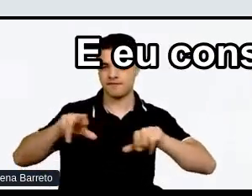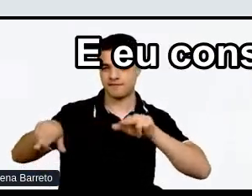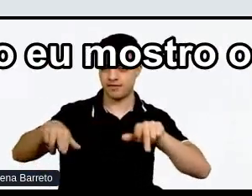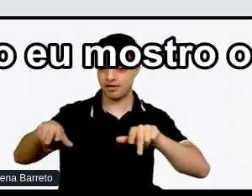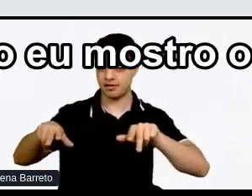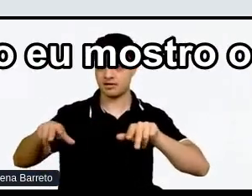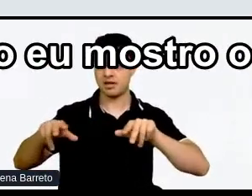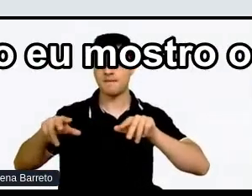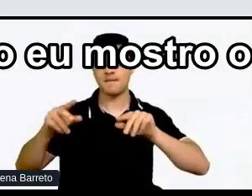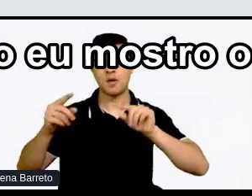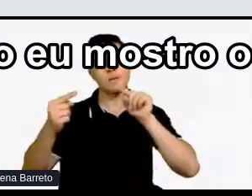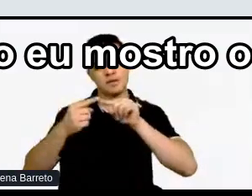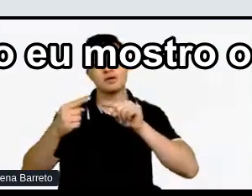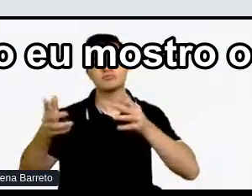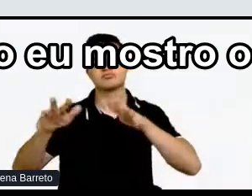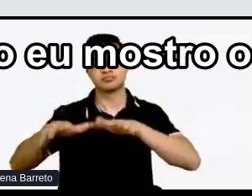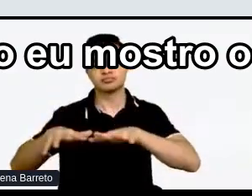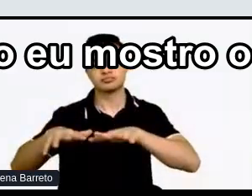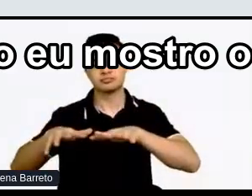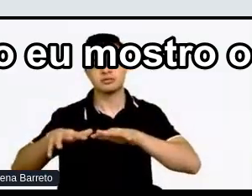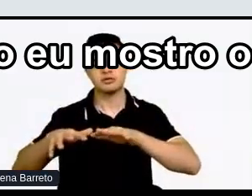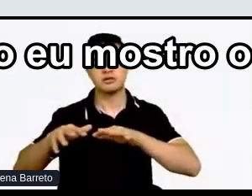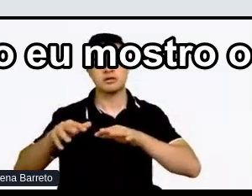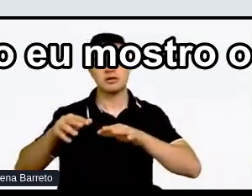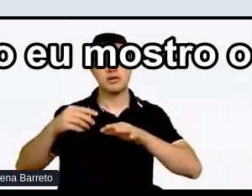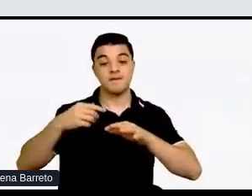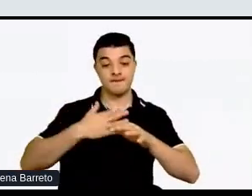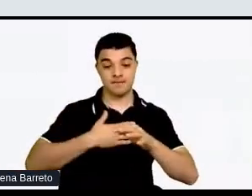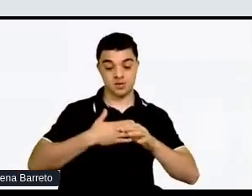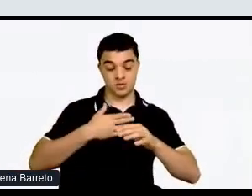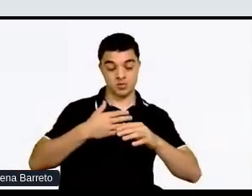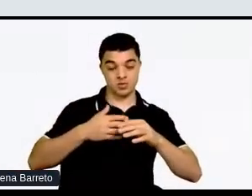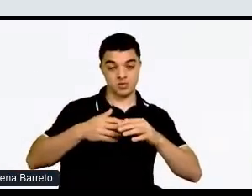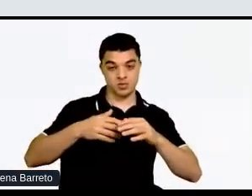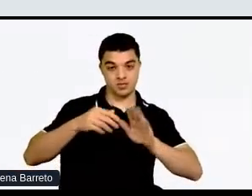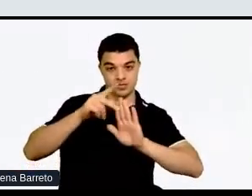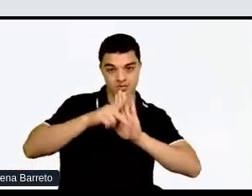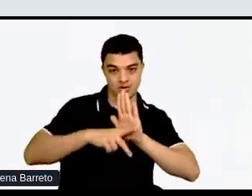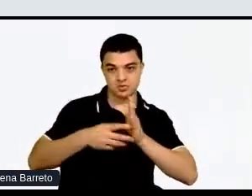consigo incluir quando eu mostro o valor desse negócio.